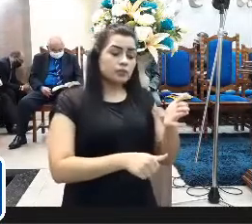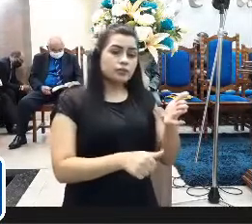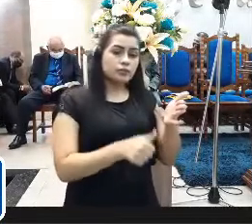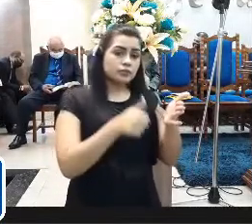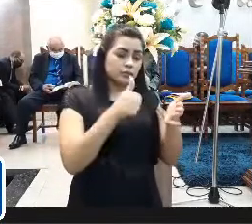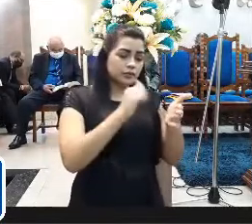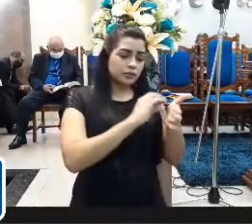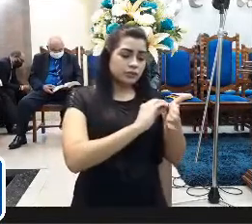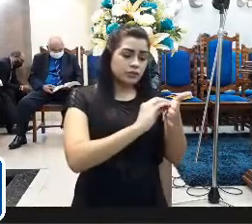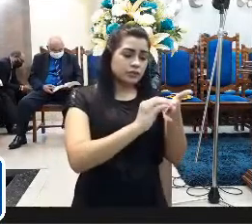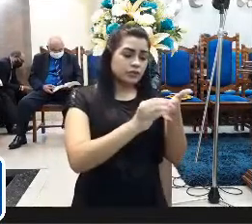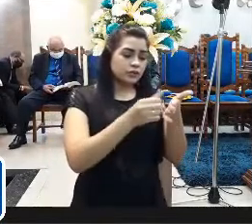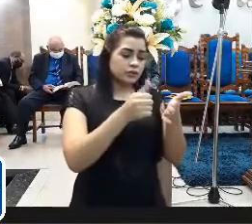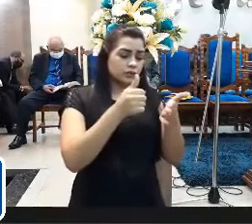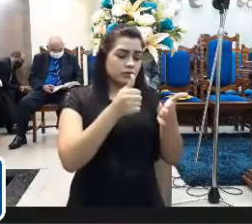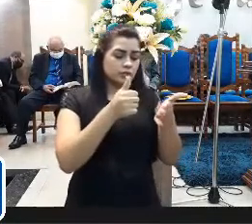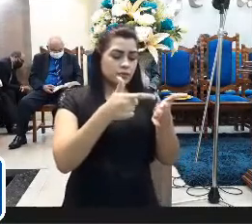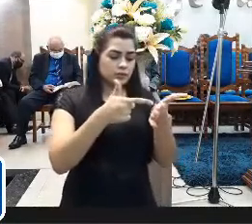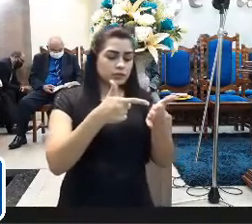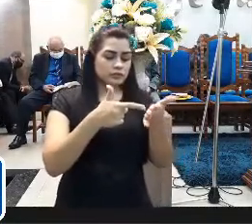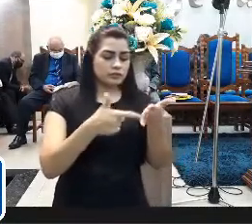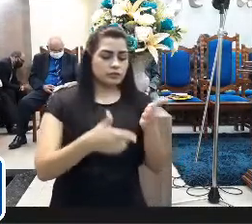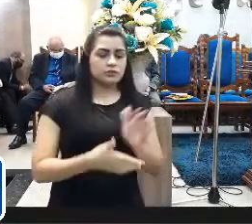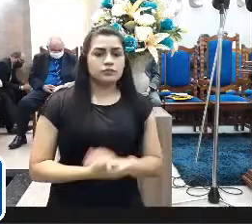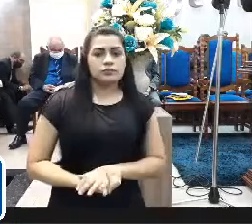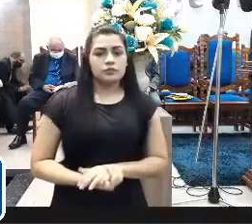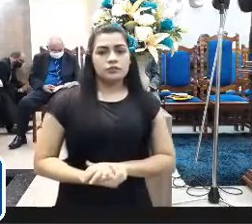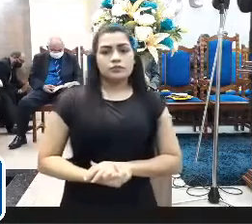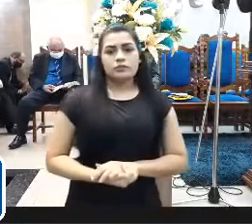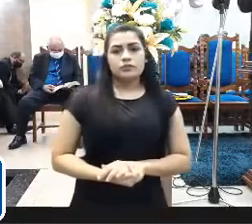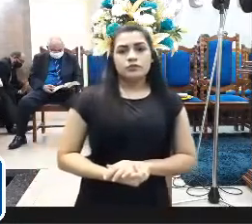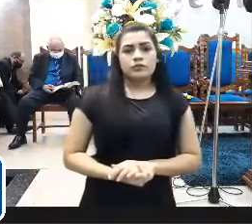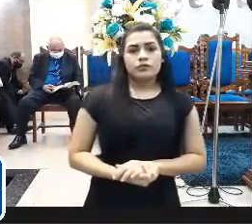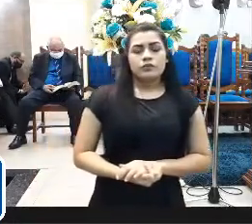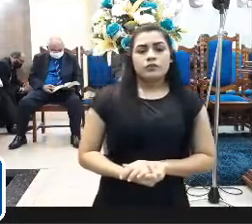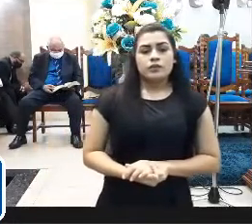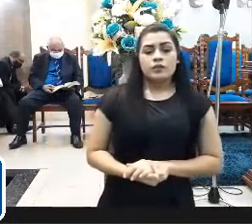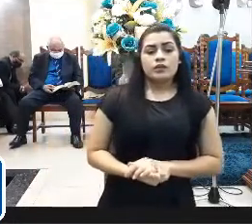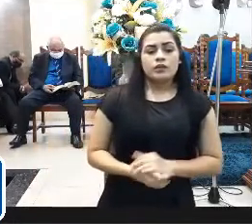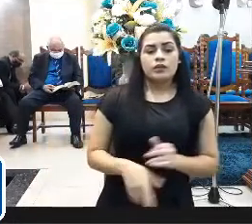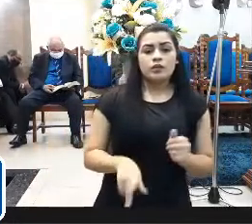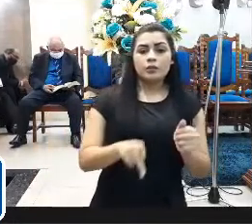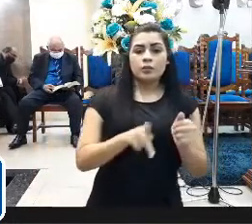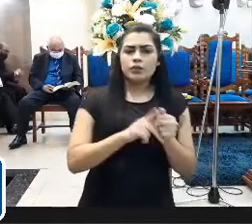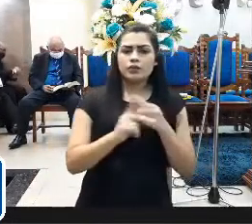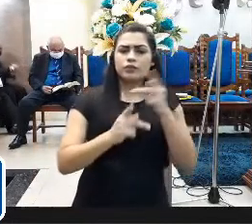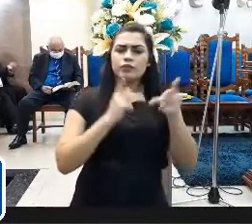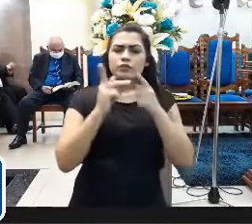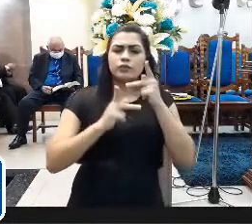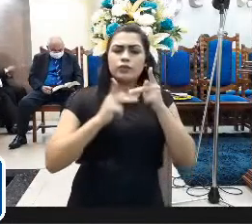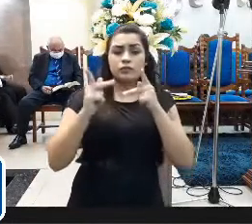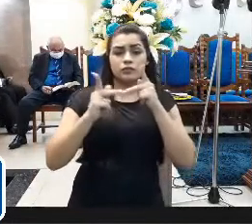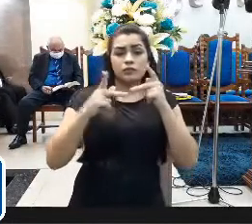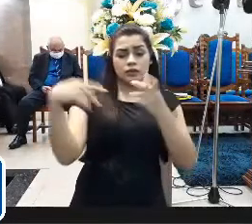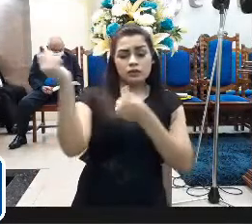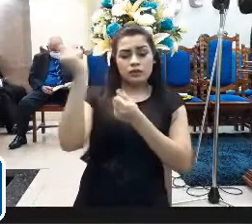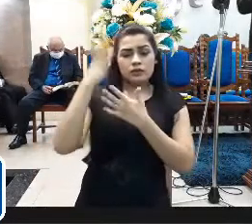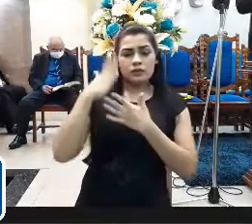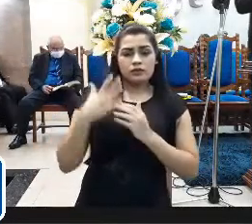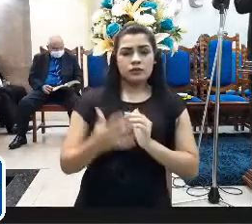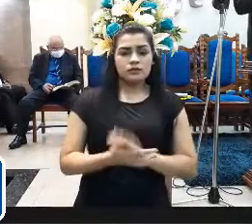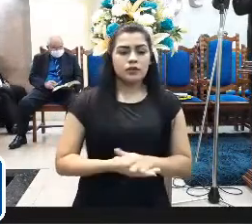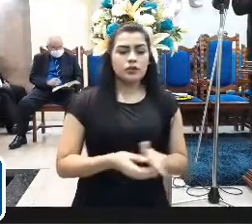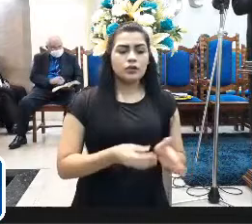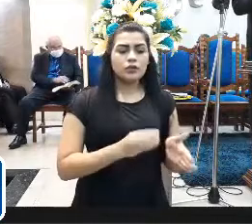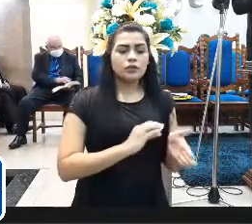Pedro já fala dessa graça, não é? Graça e paz vos sejam multiplicadas. Olha, versículo 10, ele